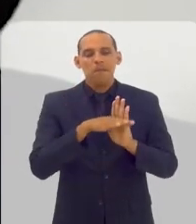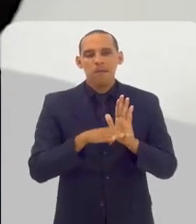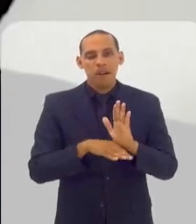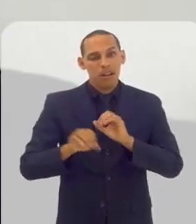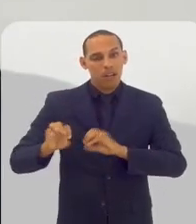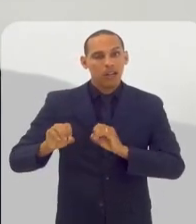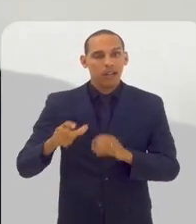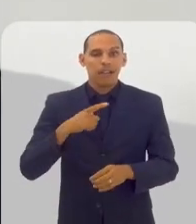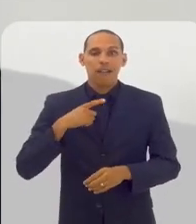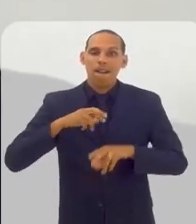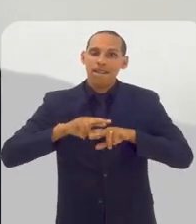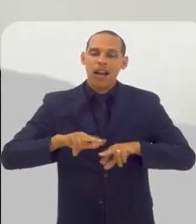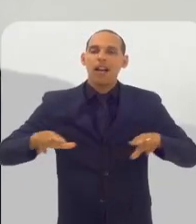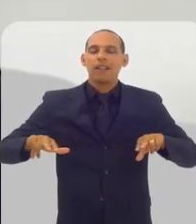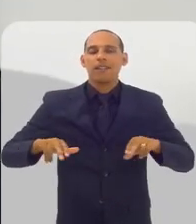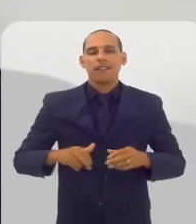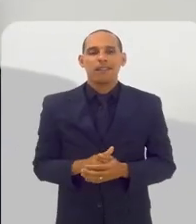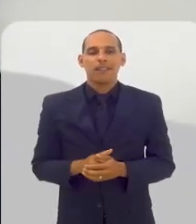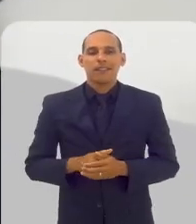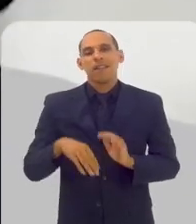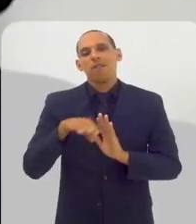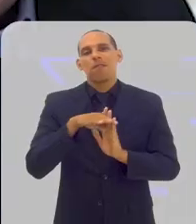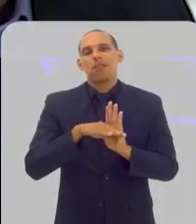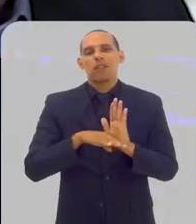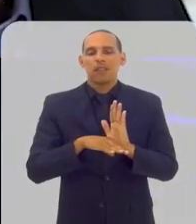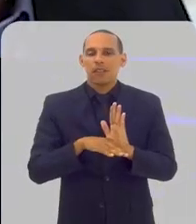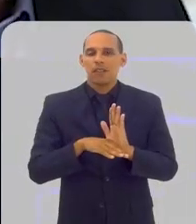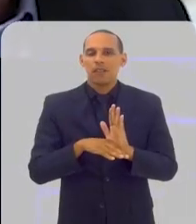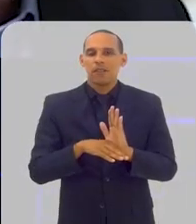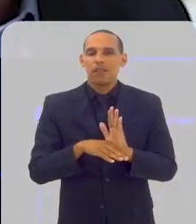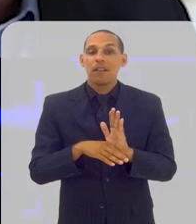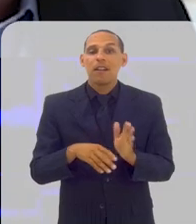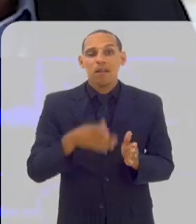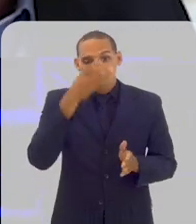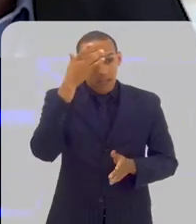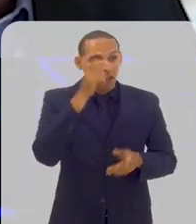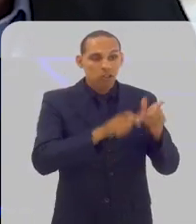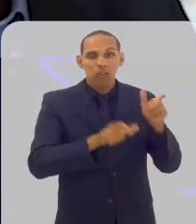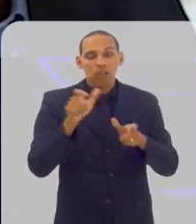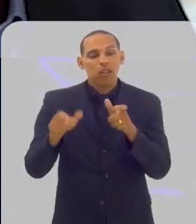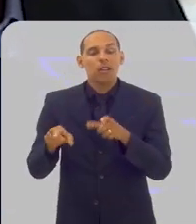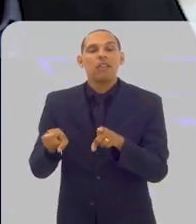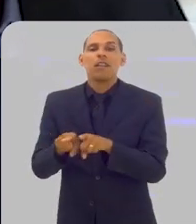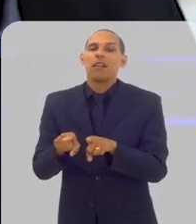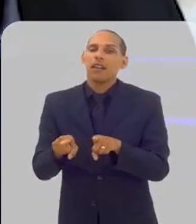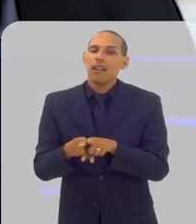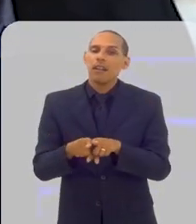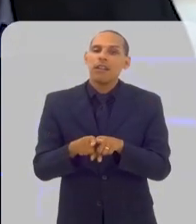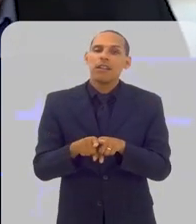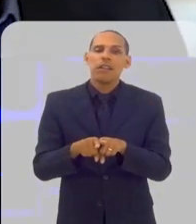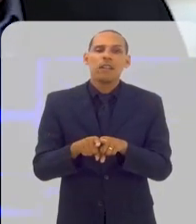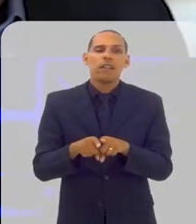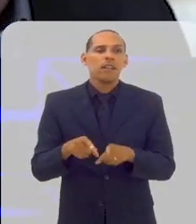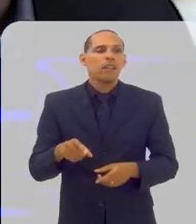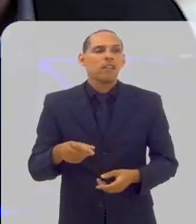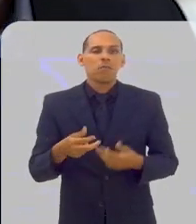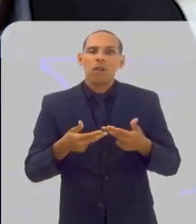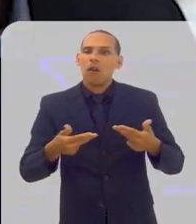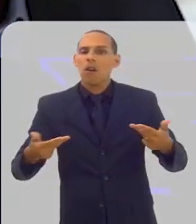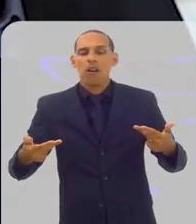programas educacionais né os programas educacionais para mais diversos segmentos